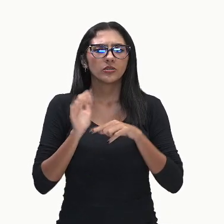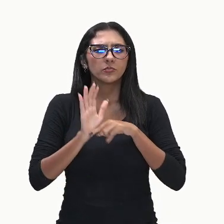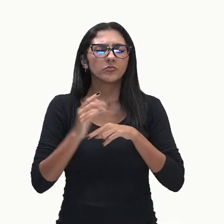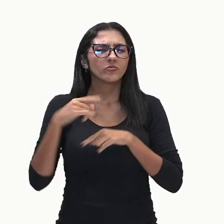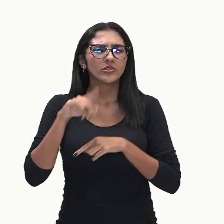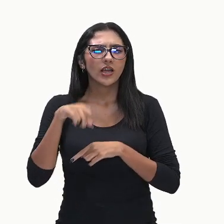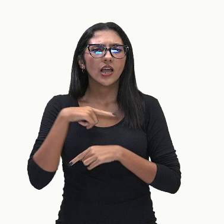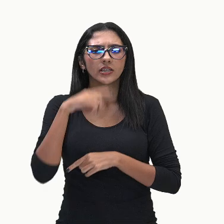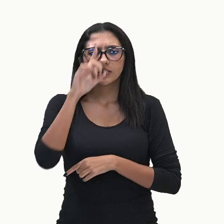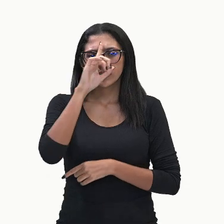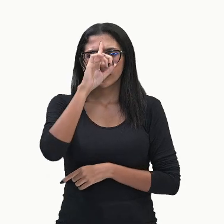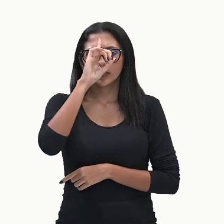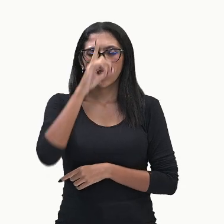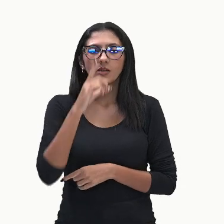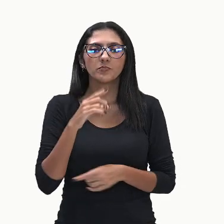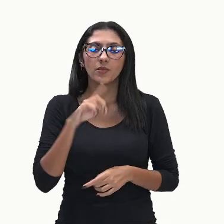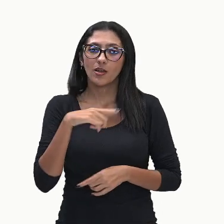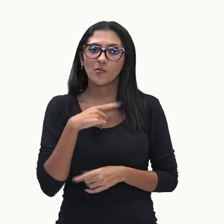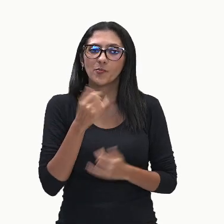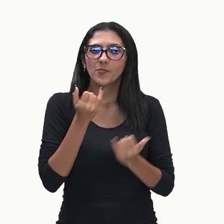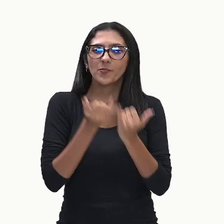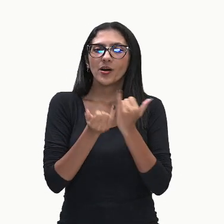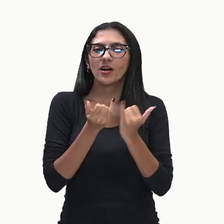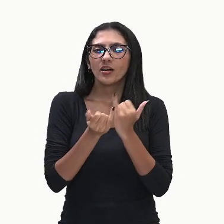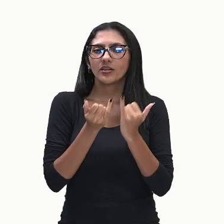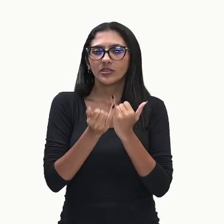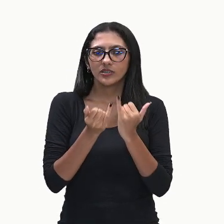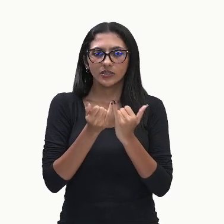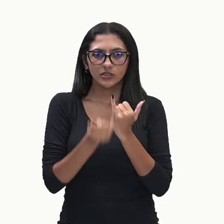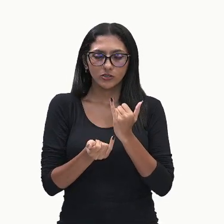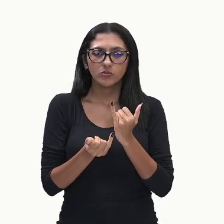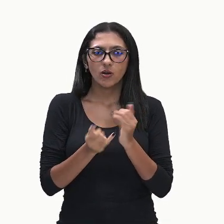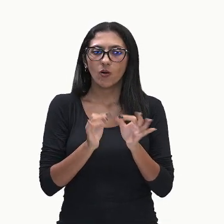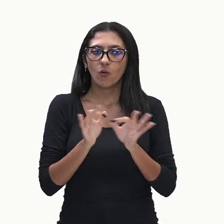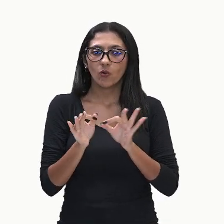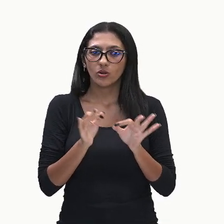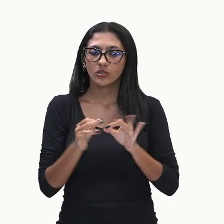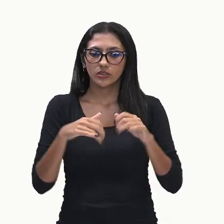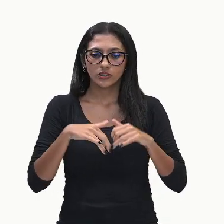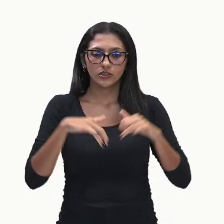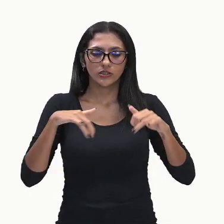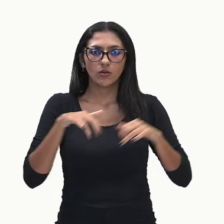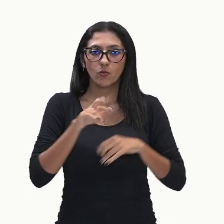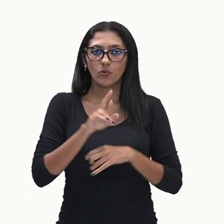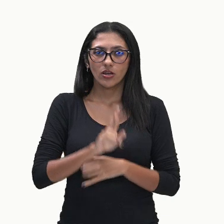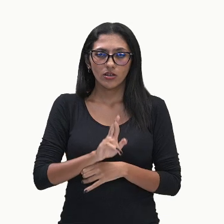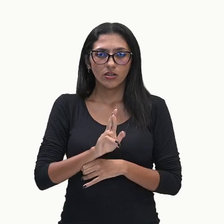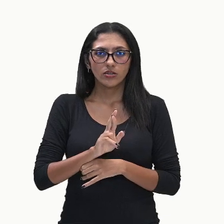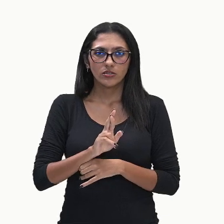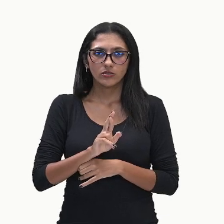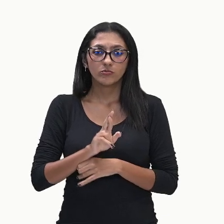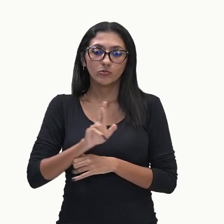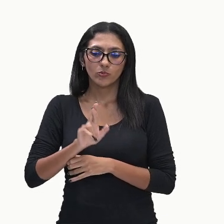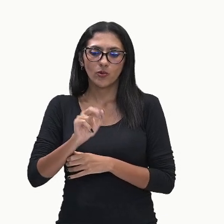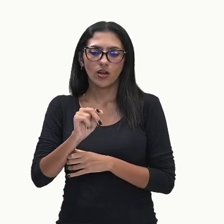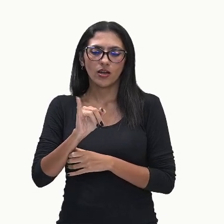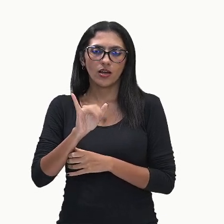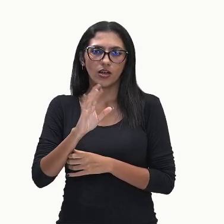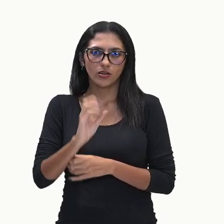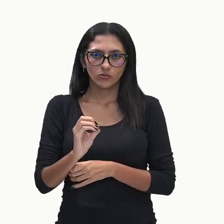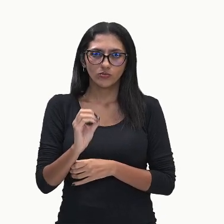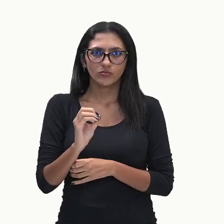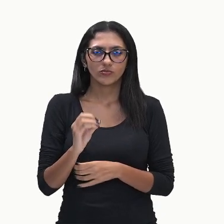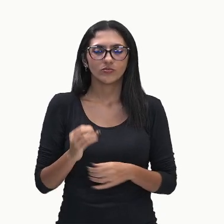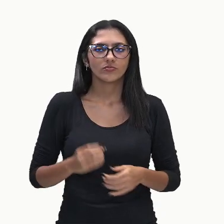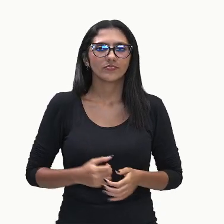é com essa ideia que a gente vai fazer a separação aqui do raio. Tá? Então, por que é importante a